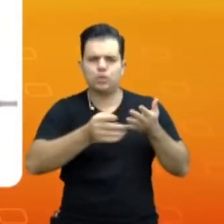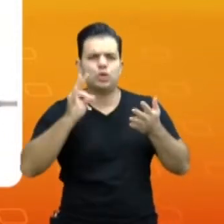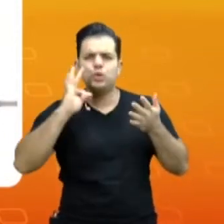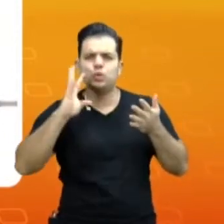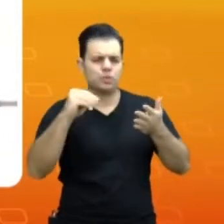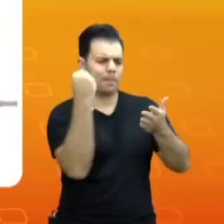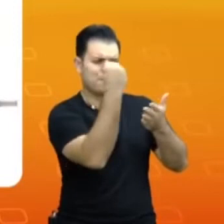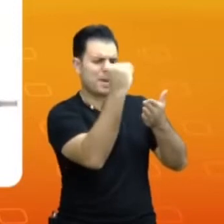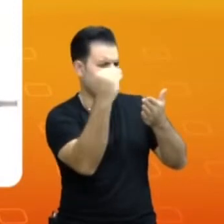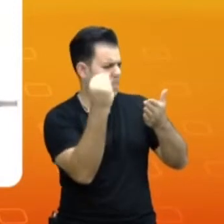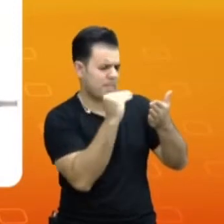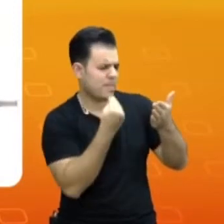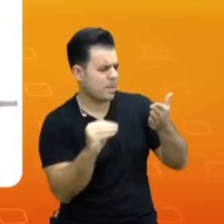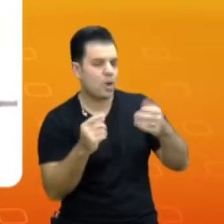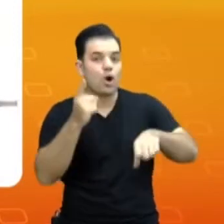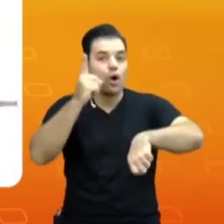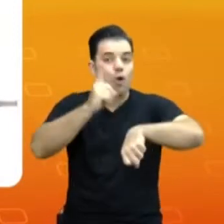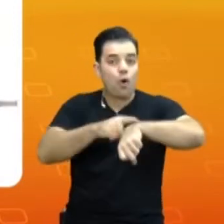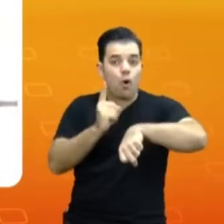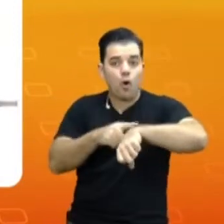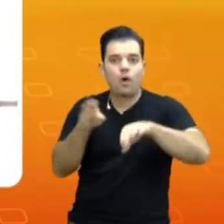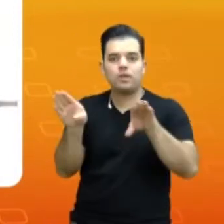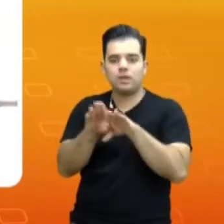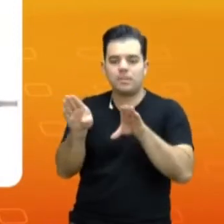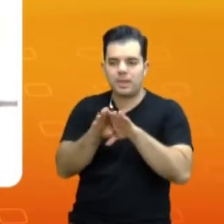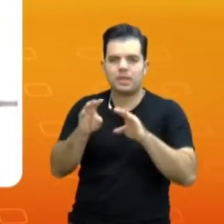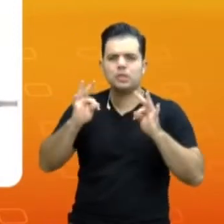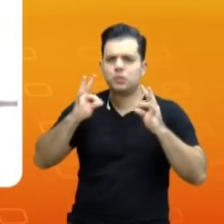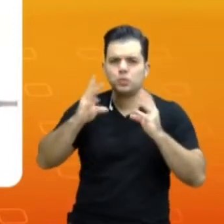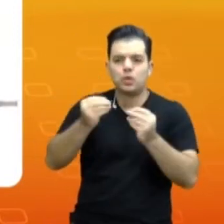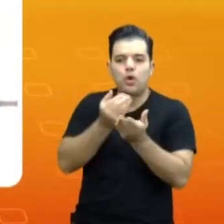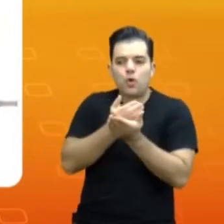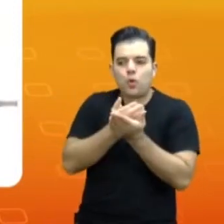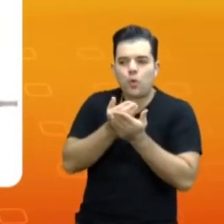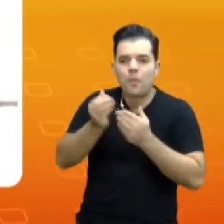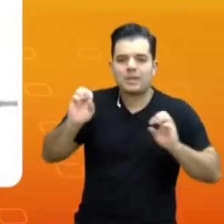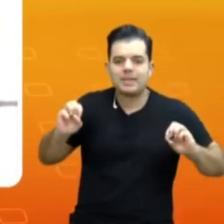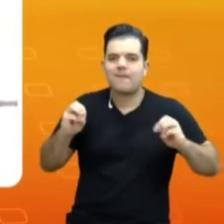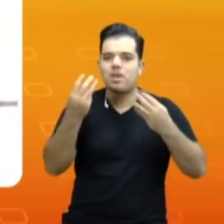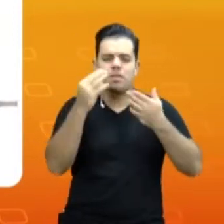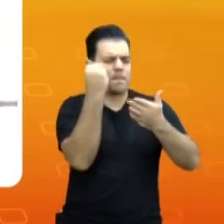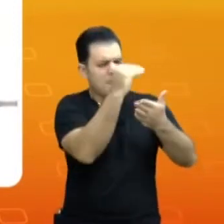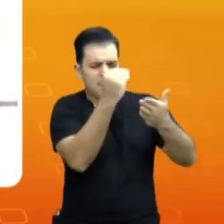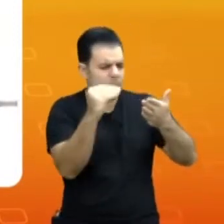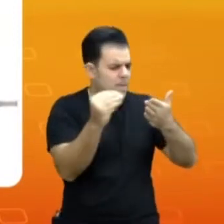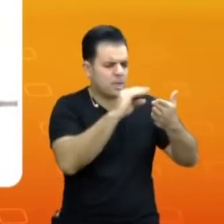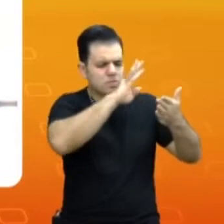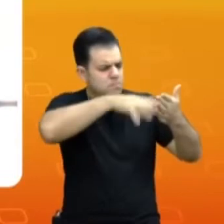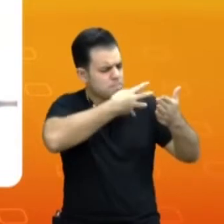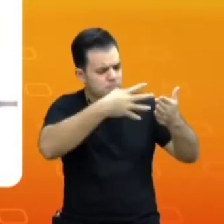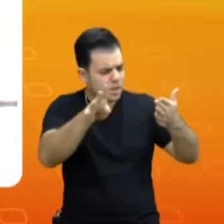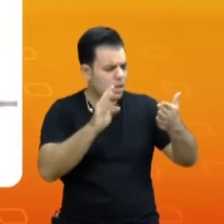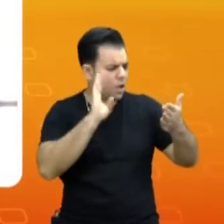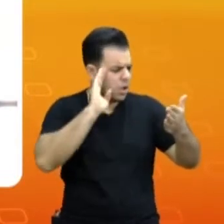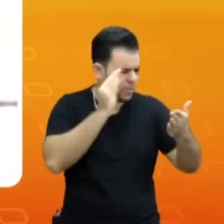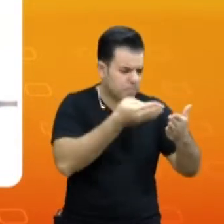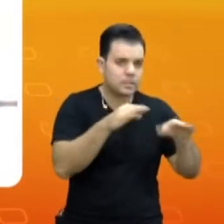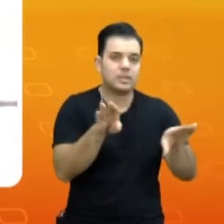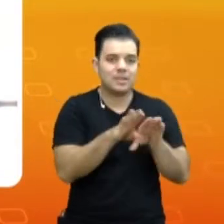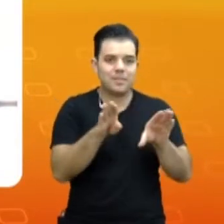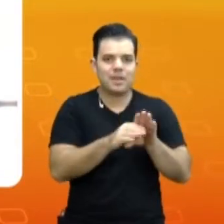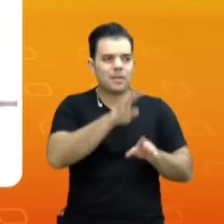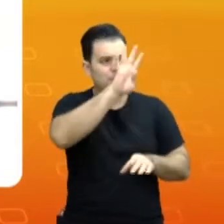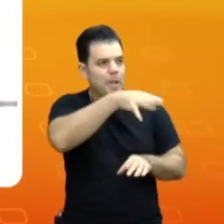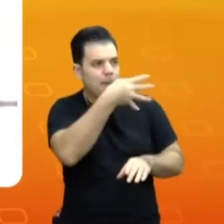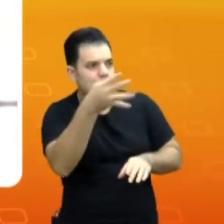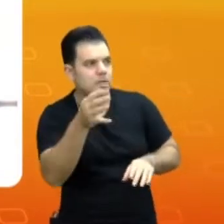os sinais banda packet, horário a horário, que é determinado a abertura do evento. E isso é importante porque ali a gente faz o schedule e já